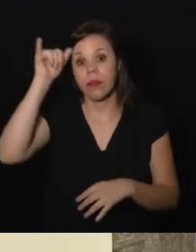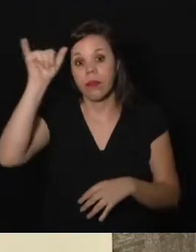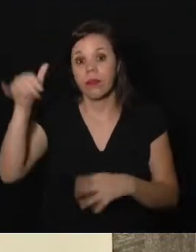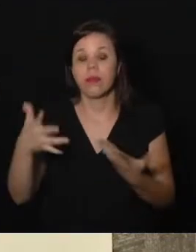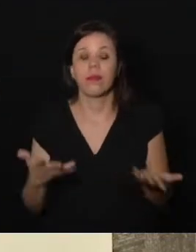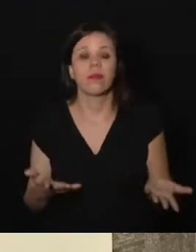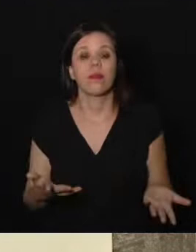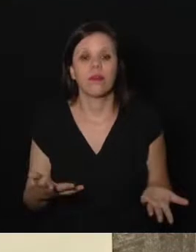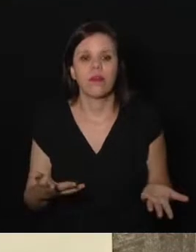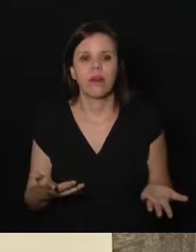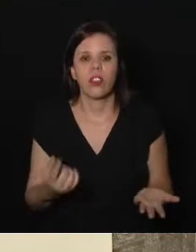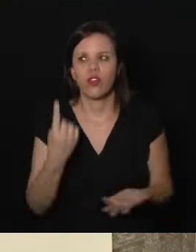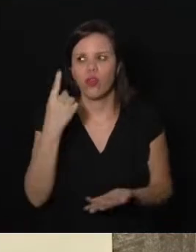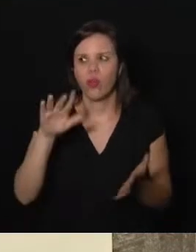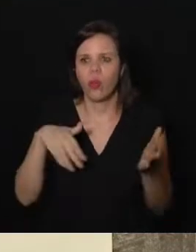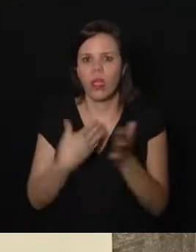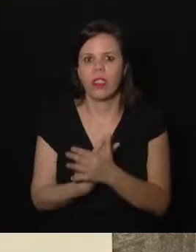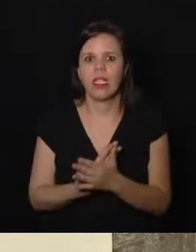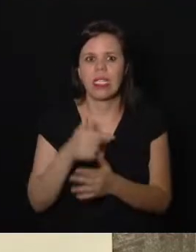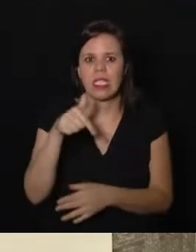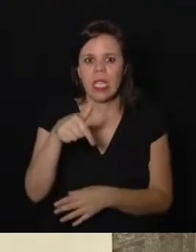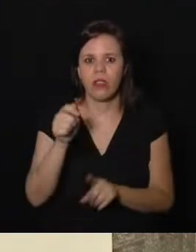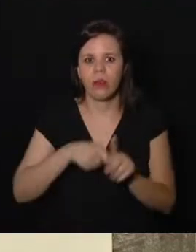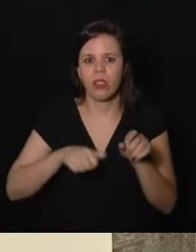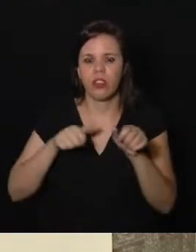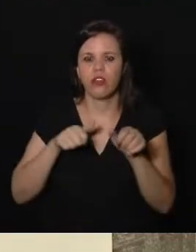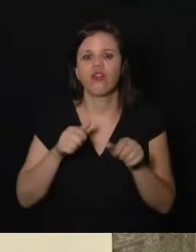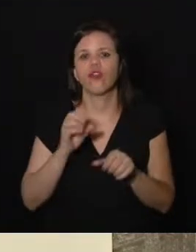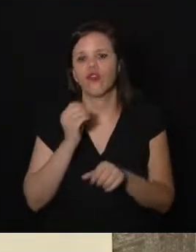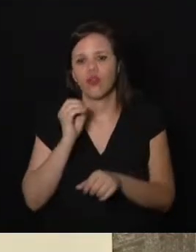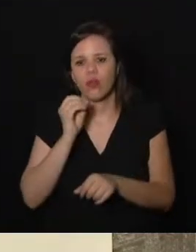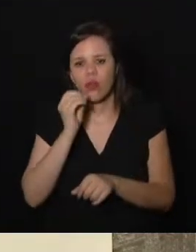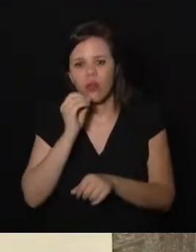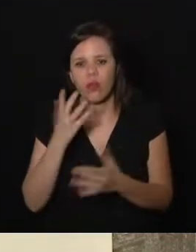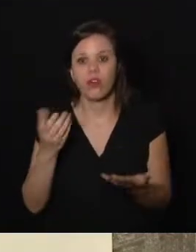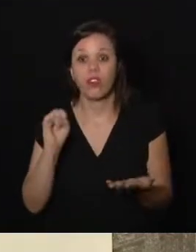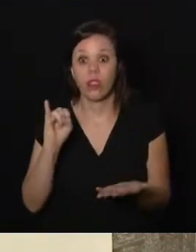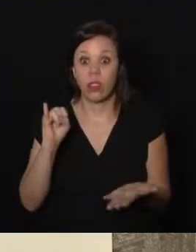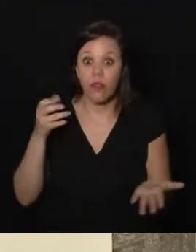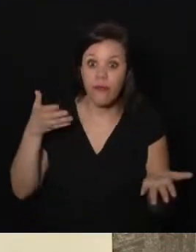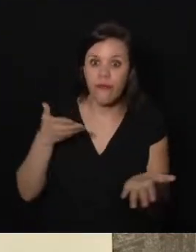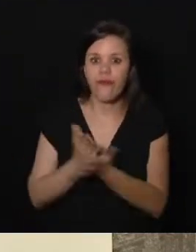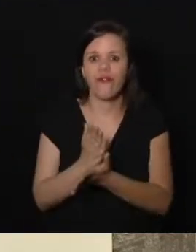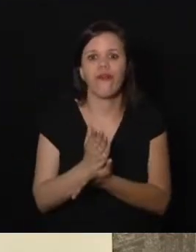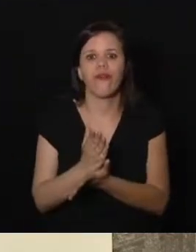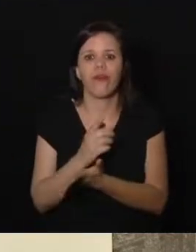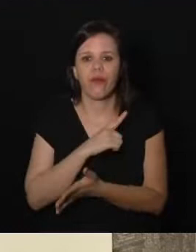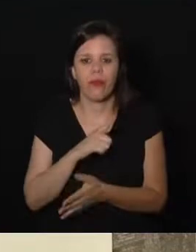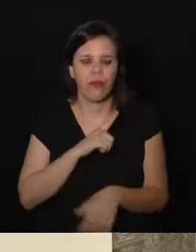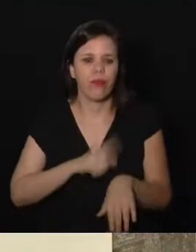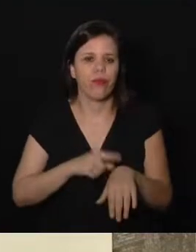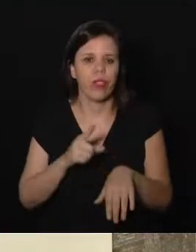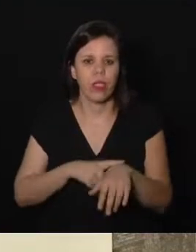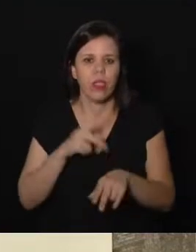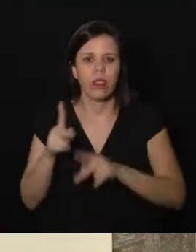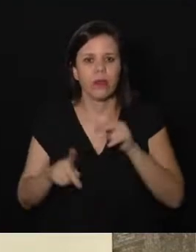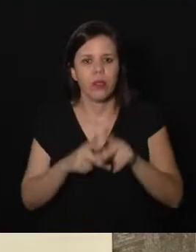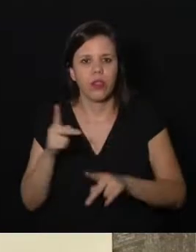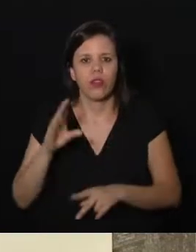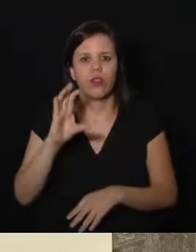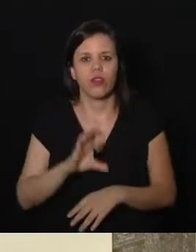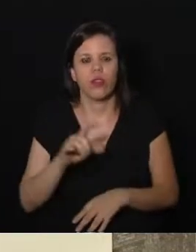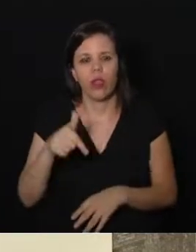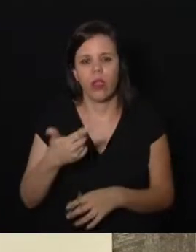é de 1 a 7 de outubro. Se aprovado, teremos aí esse momento com os munícipes para que